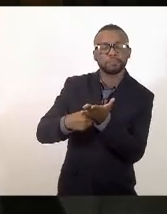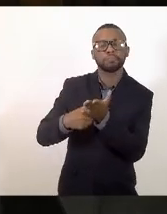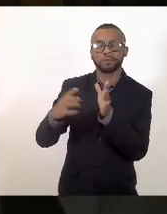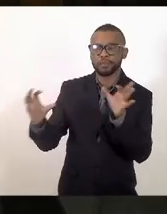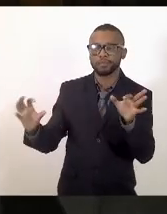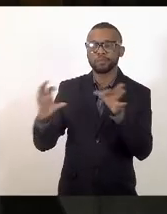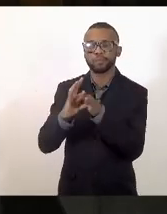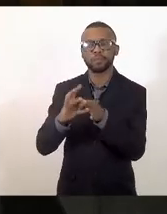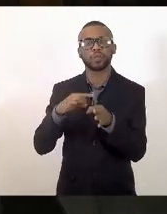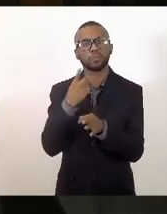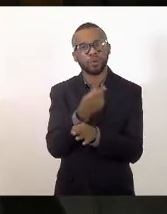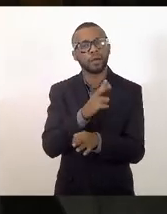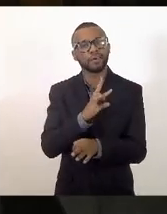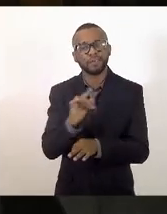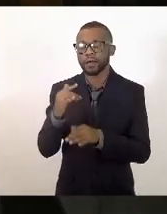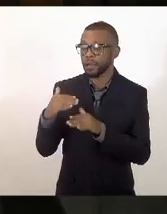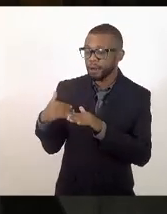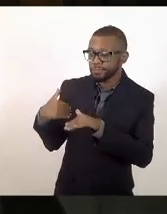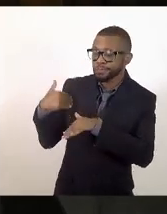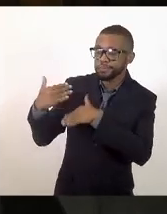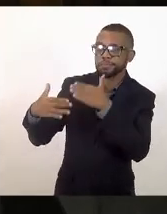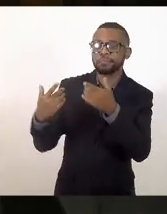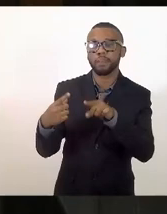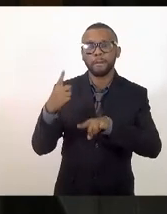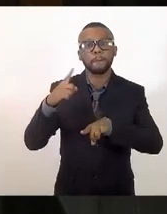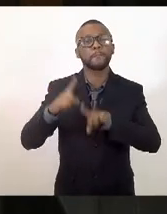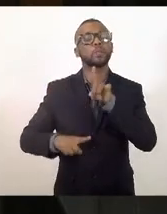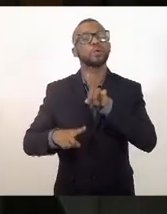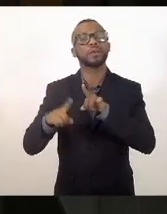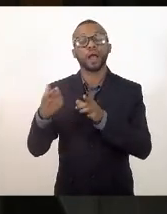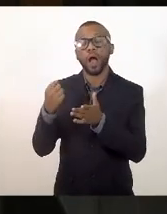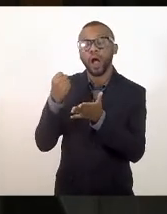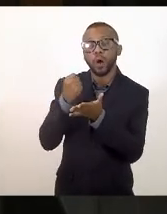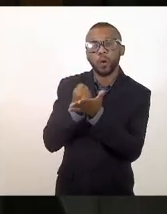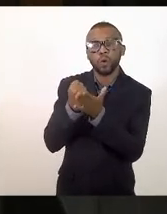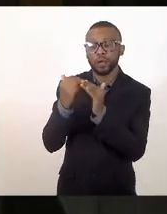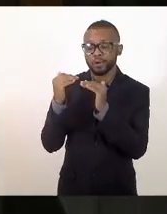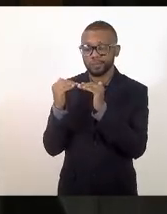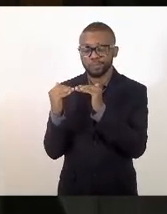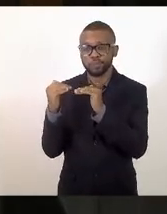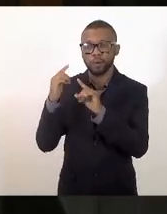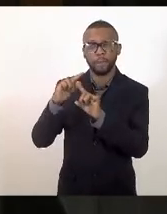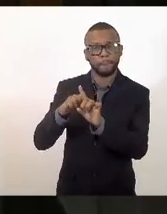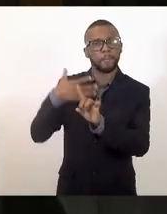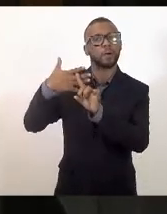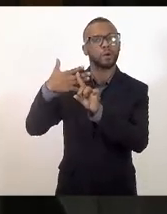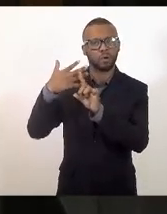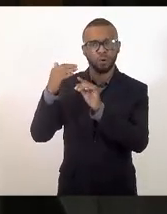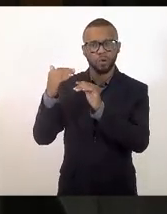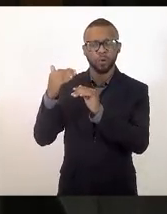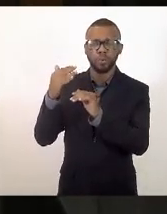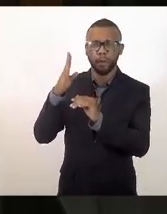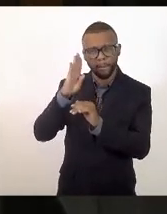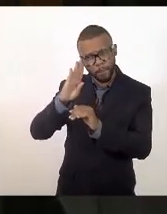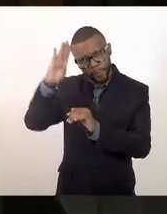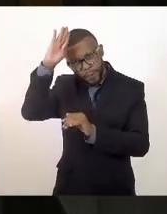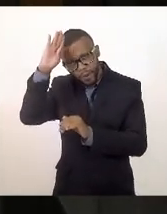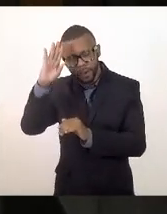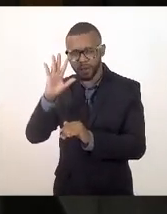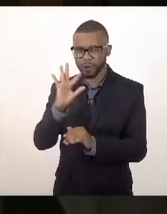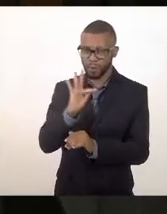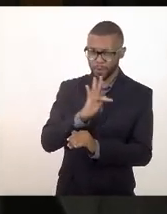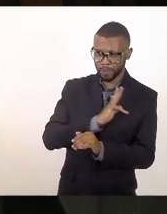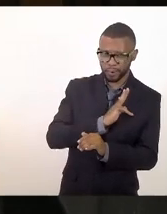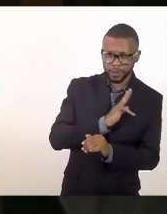vamos avançar nessa questão, que é a questão das promoções dos bombeiros e também dos policiais, mas, sobretudo, no caso